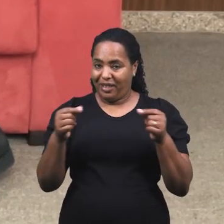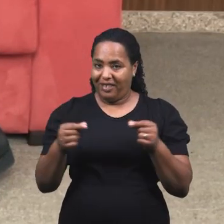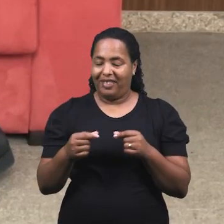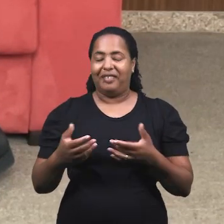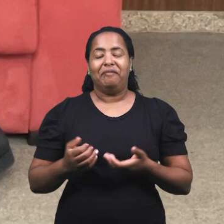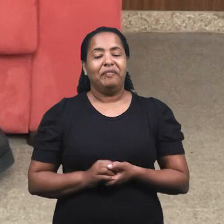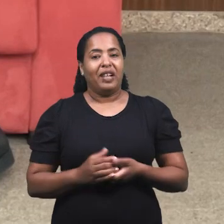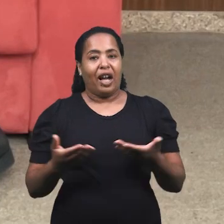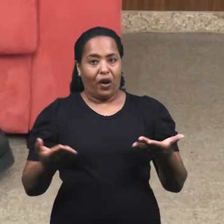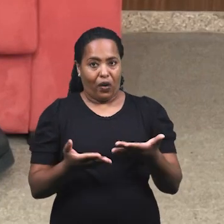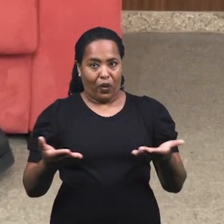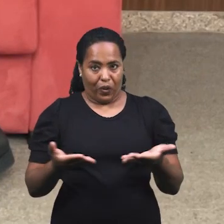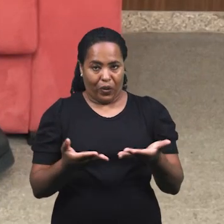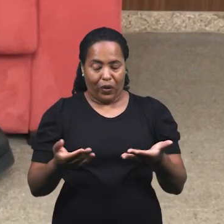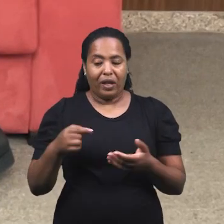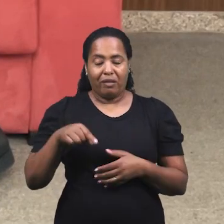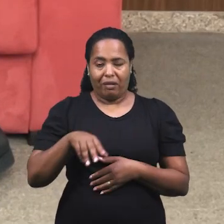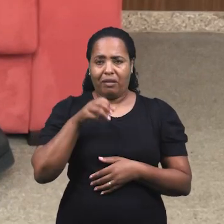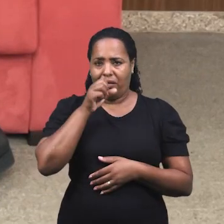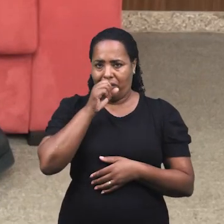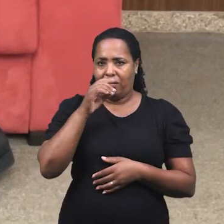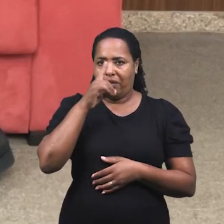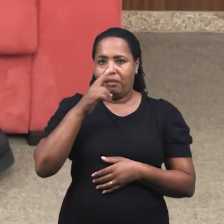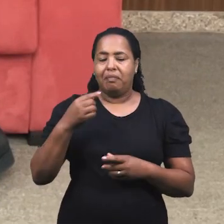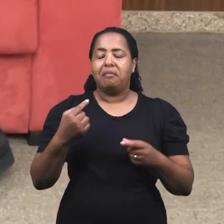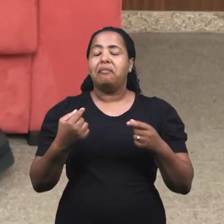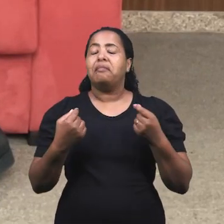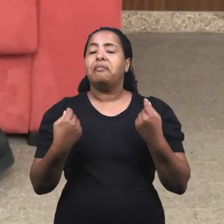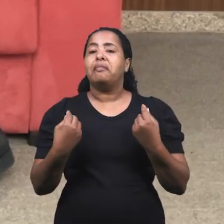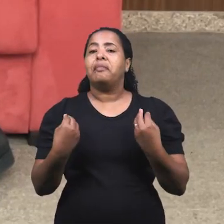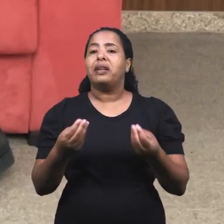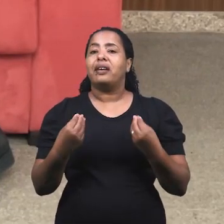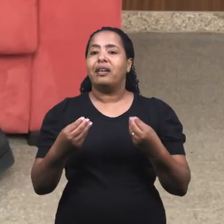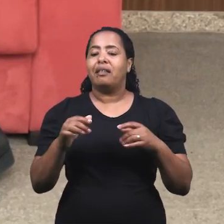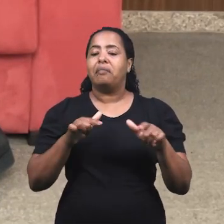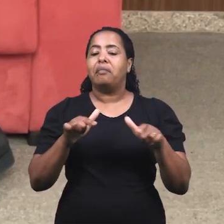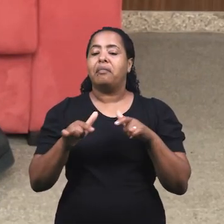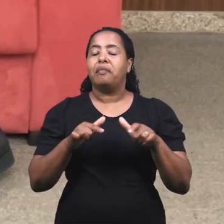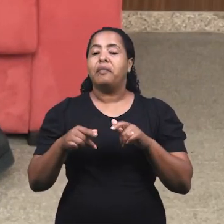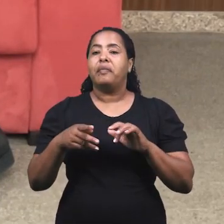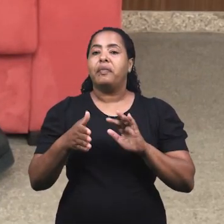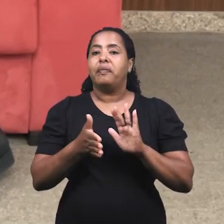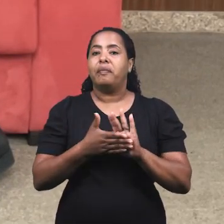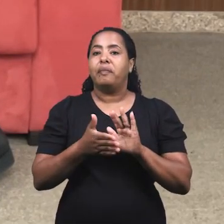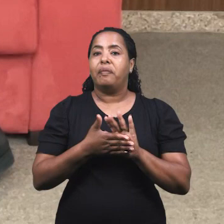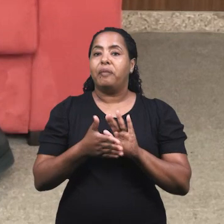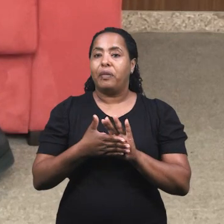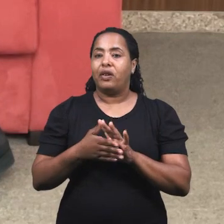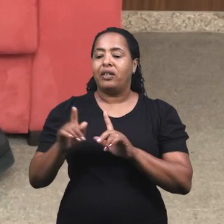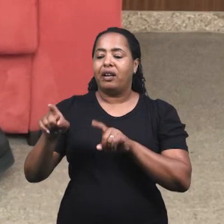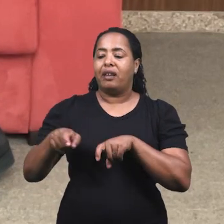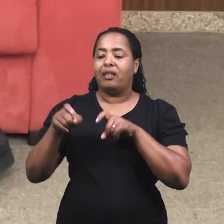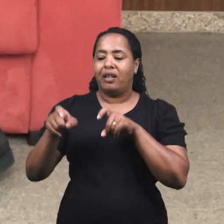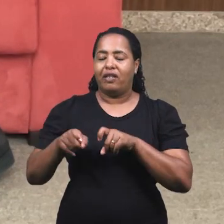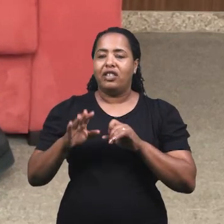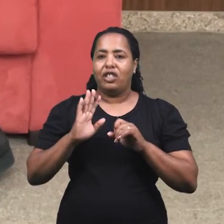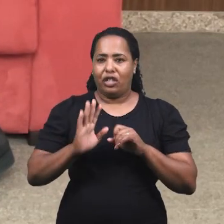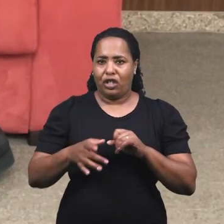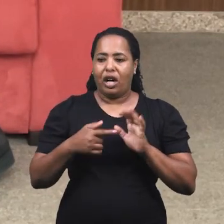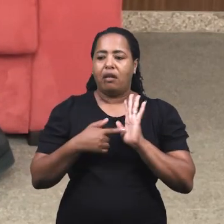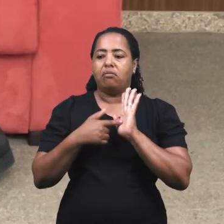setor P-Norte. E ele está aqui neste fim de semana, veio este fim de semana aqui para trabalhar